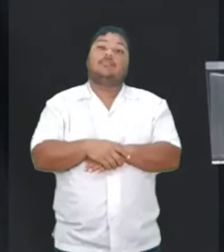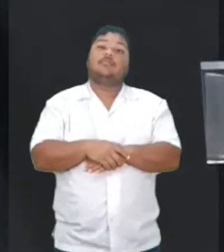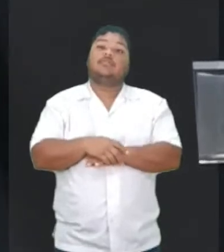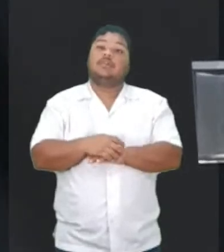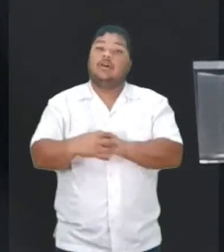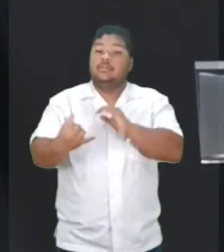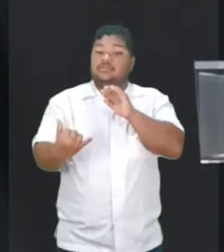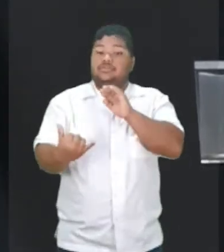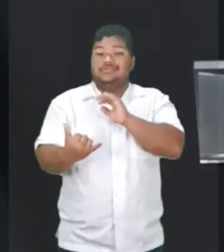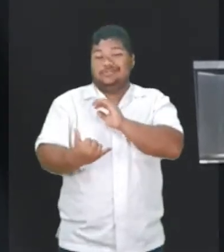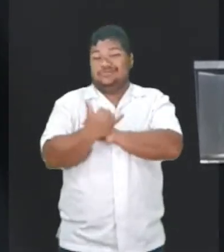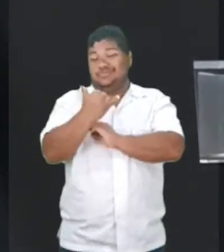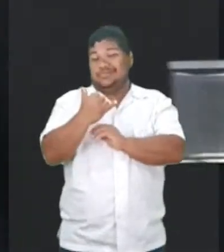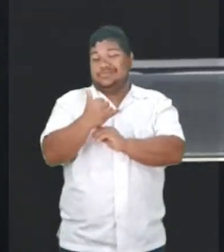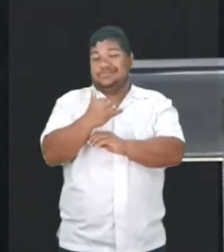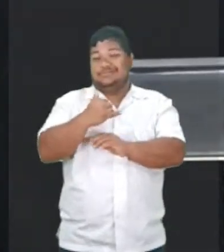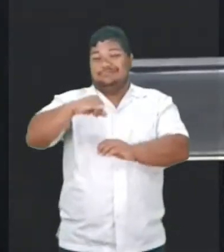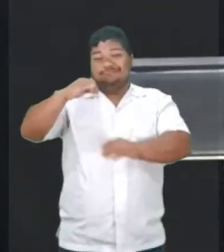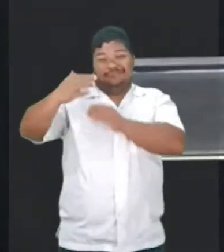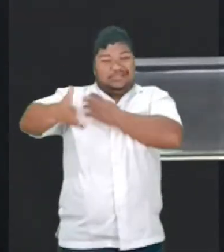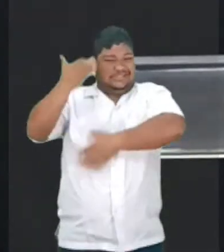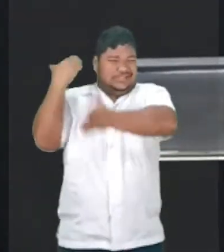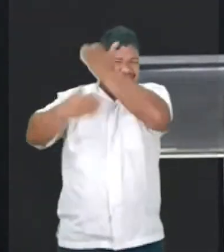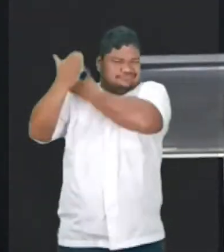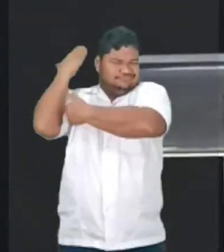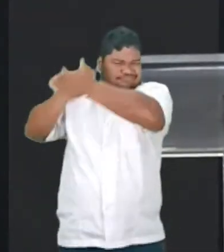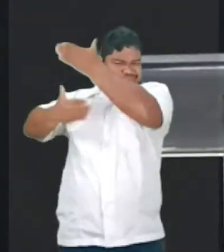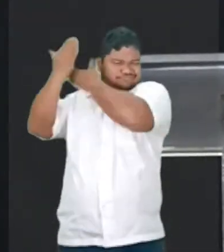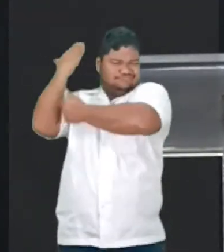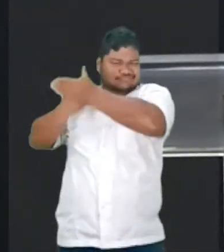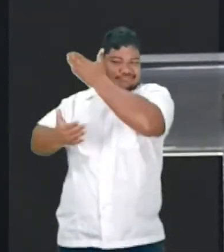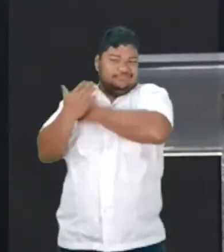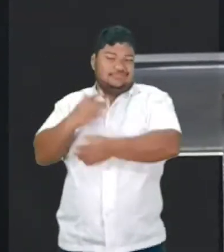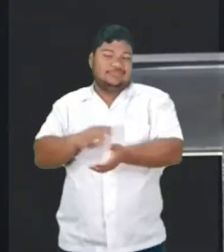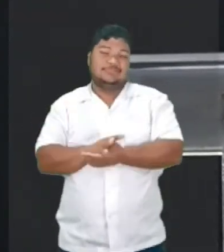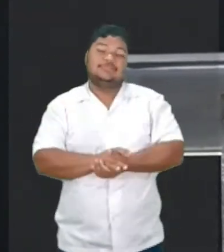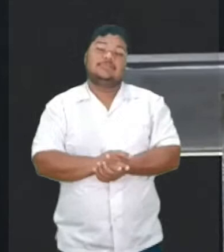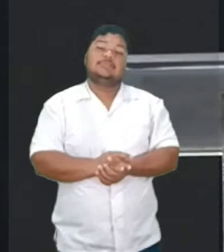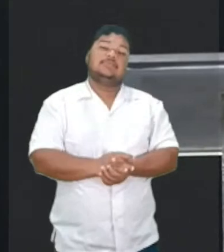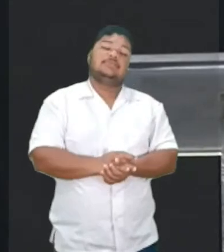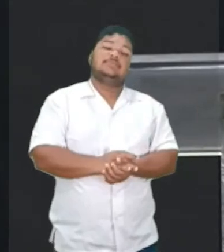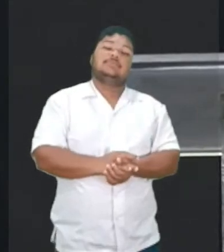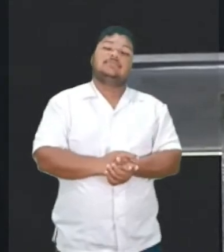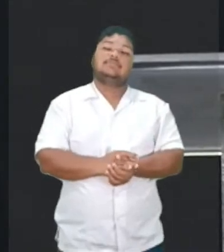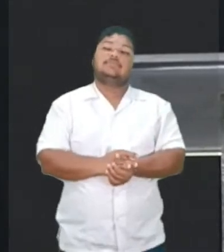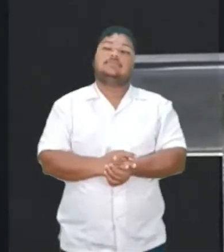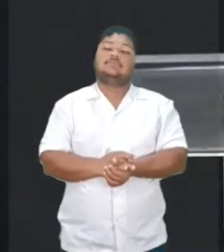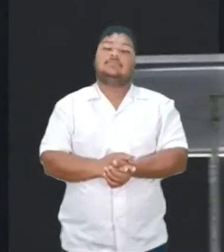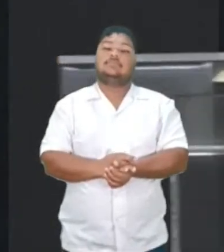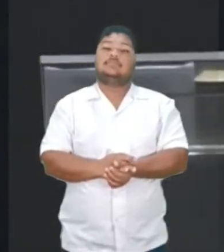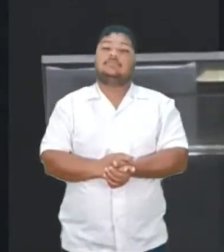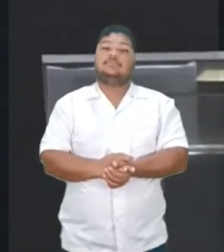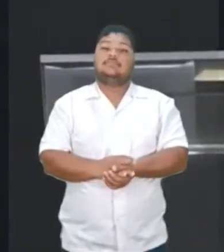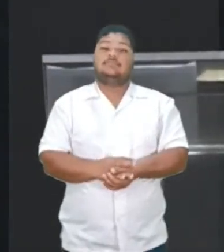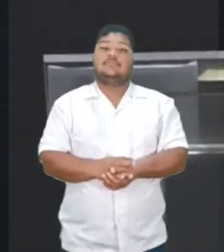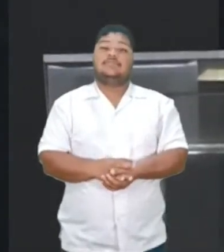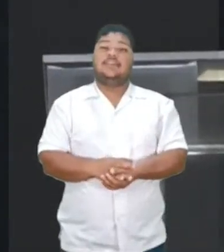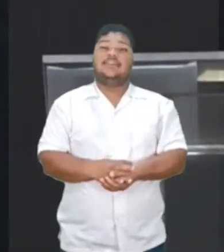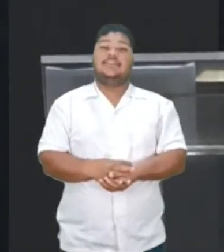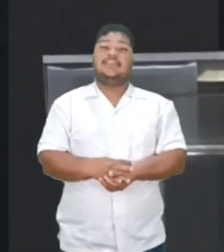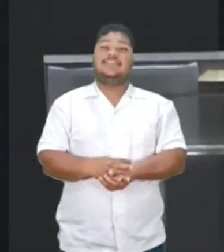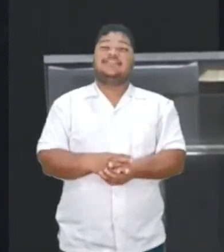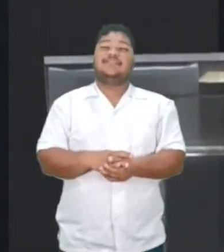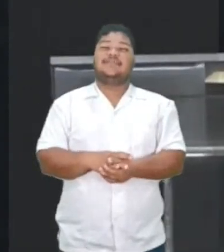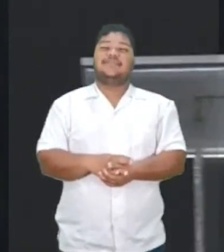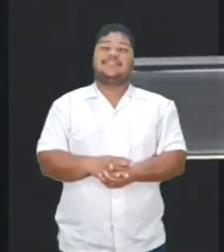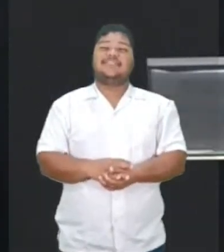informações dos seus ancestrais. Só que a mitocôndria também tem código genético, mas ela tem um pouco